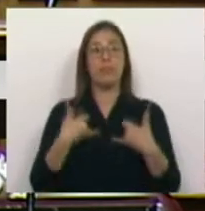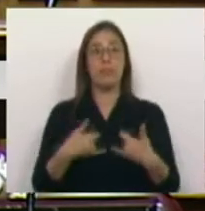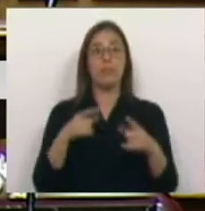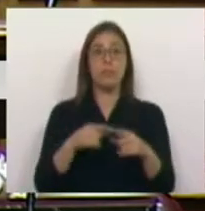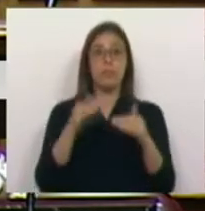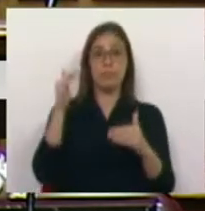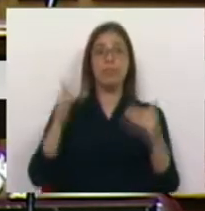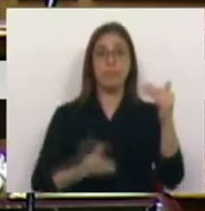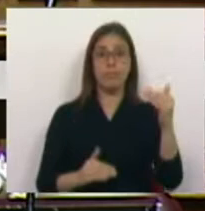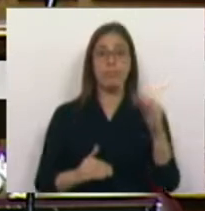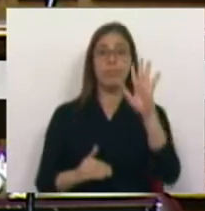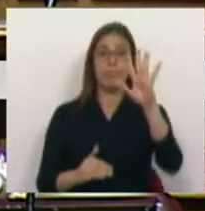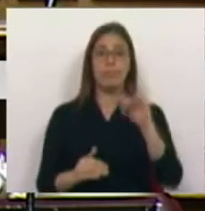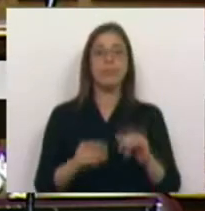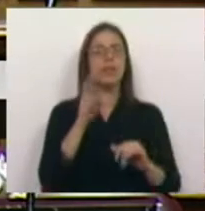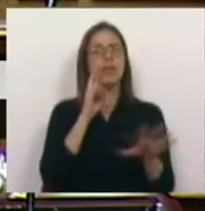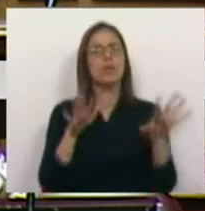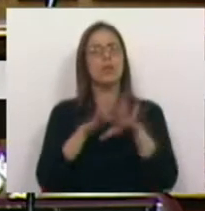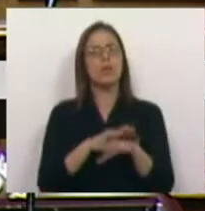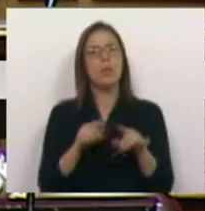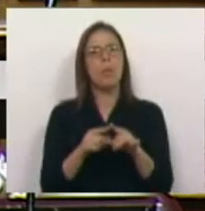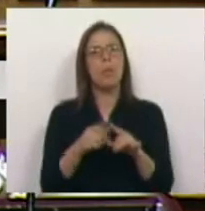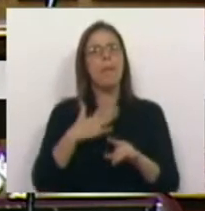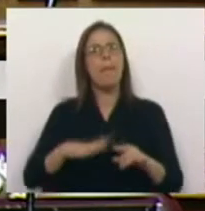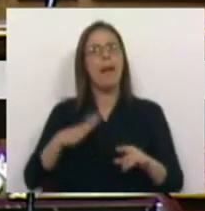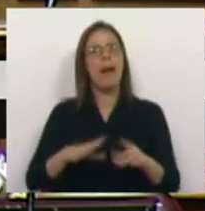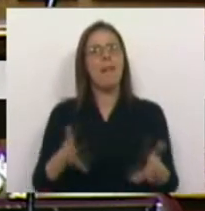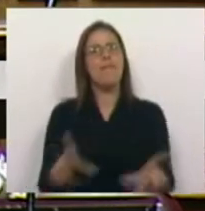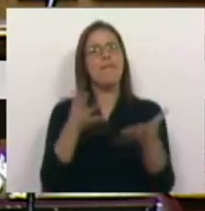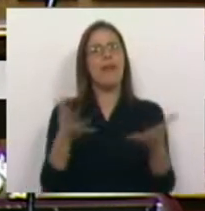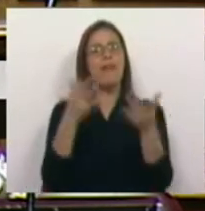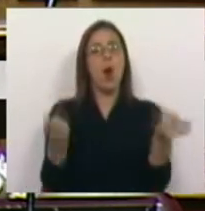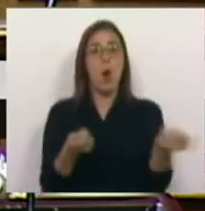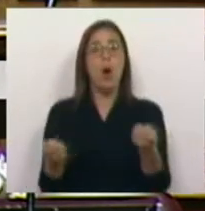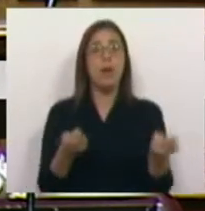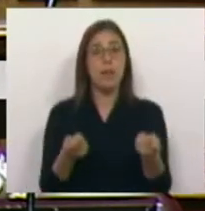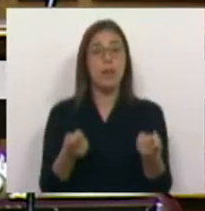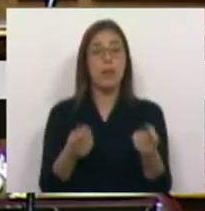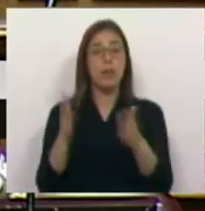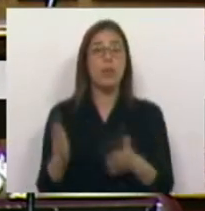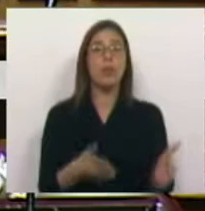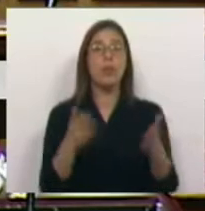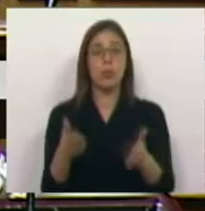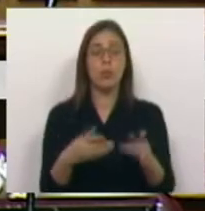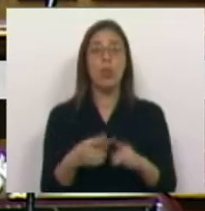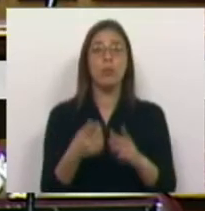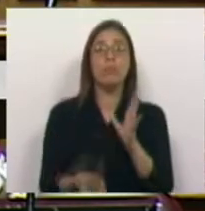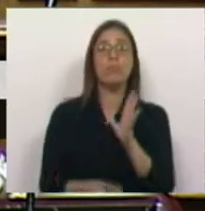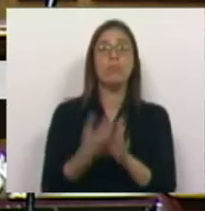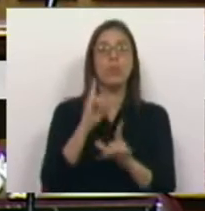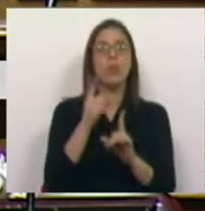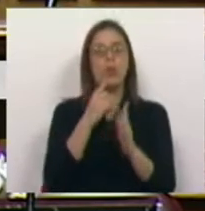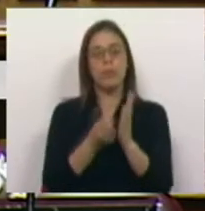relativamente a esta desigualdade? É com o pretexto de pretender incentivar a organização dos produtores, foi criado